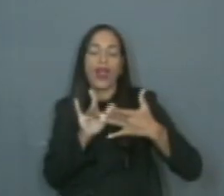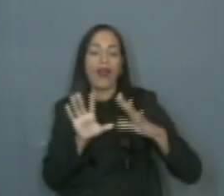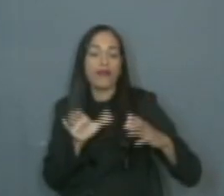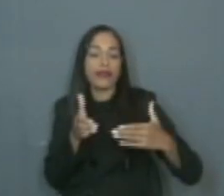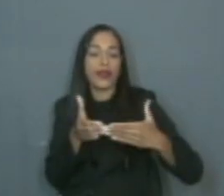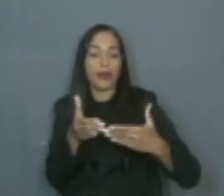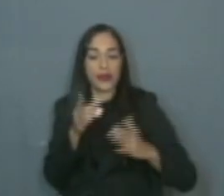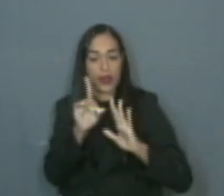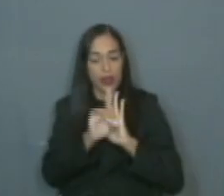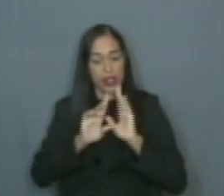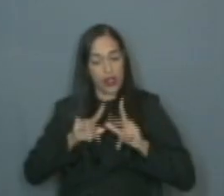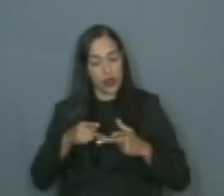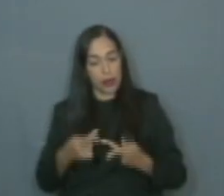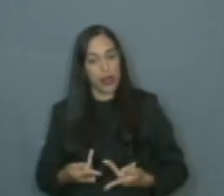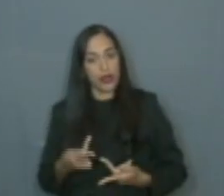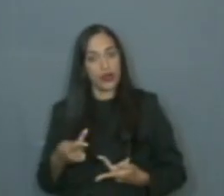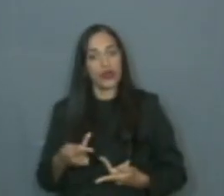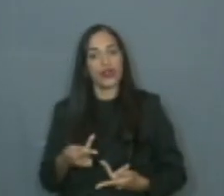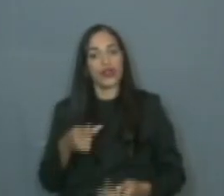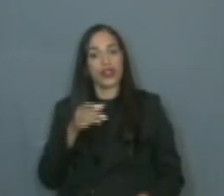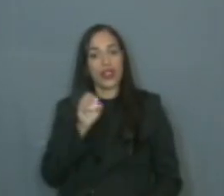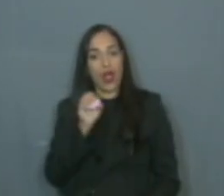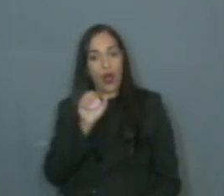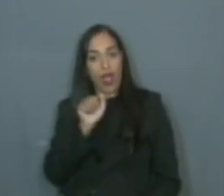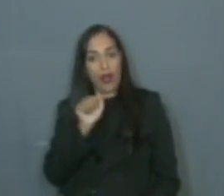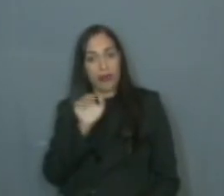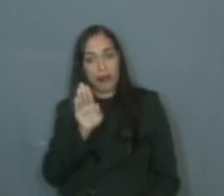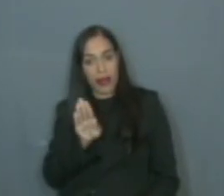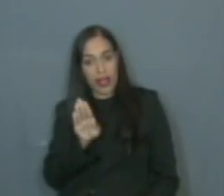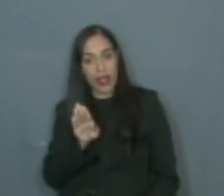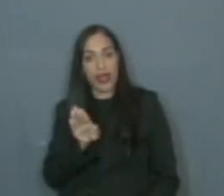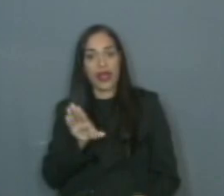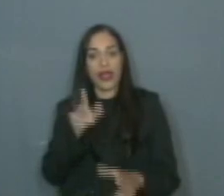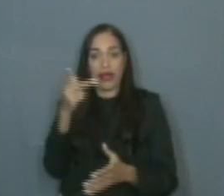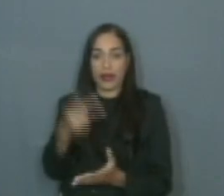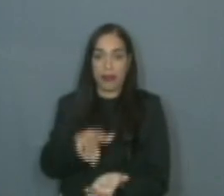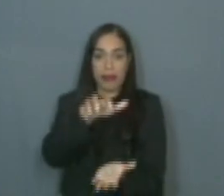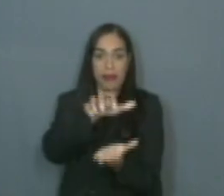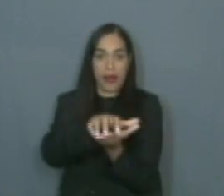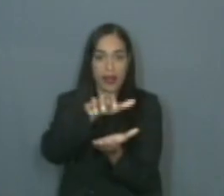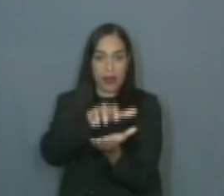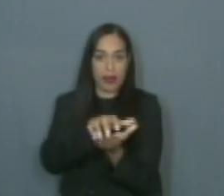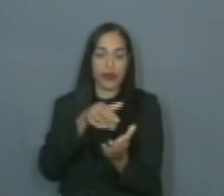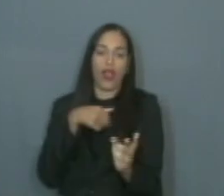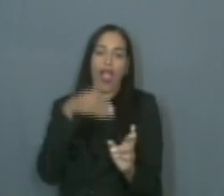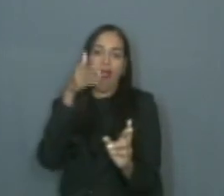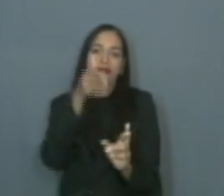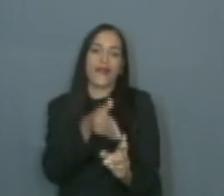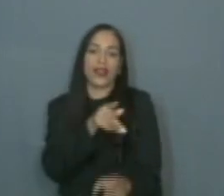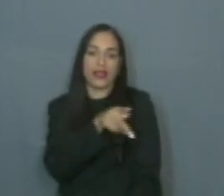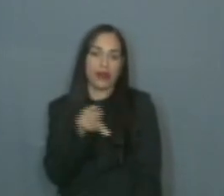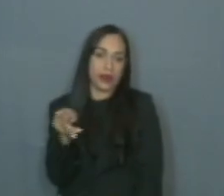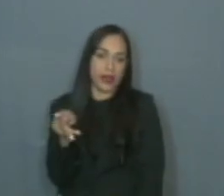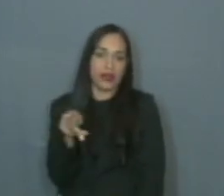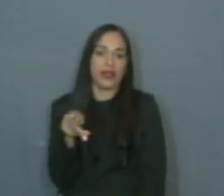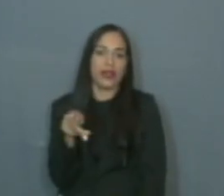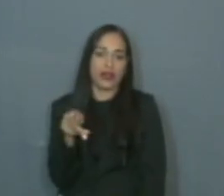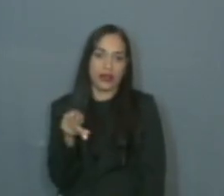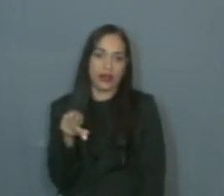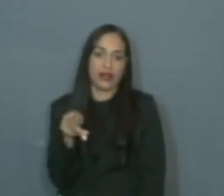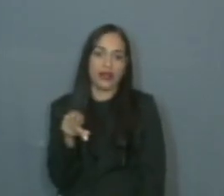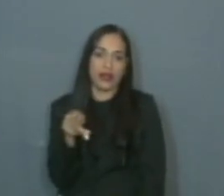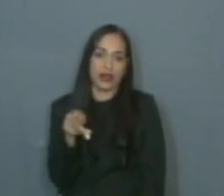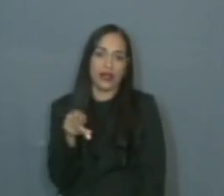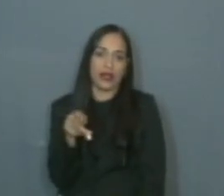Comissão de Direitos Humanos e Cidadania da Ordem dos Advogados do Brasil, seccional Pernambuco, a quem eu faço referência ao presidente e à